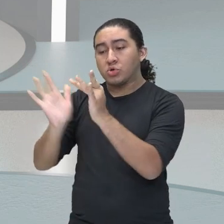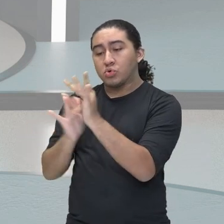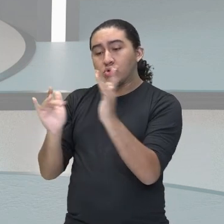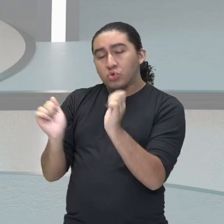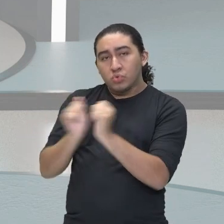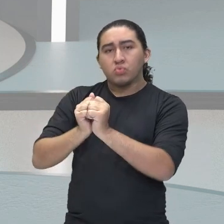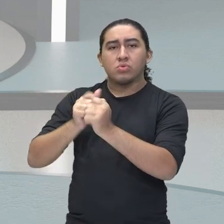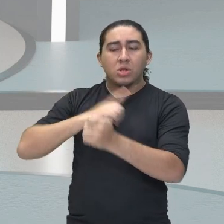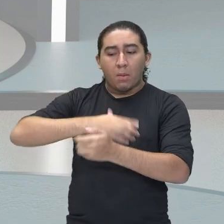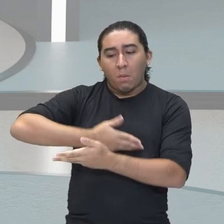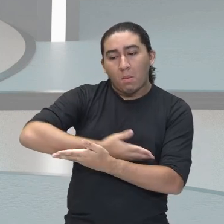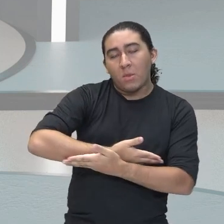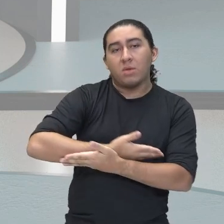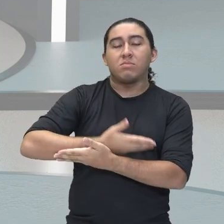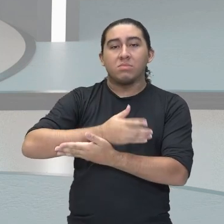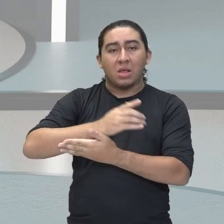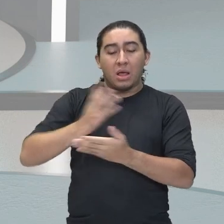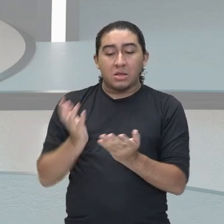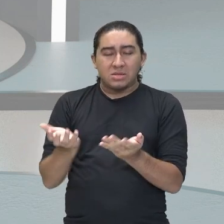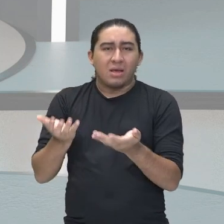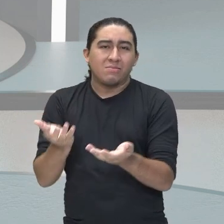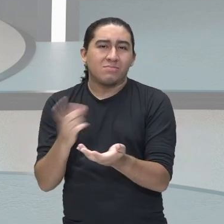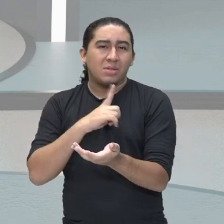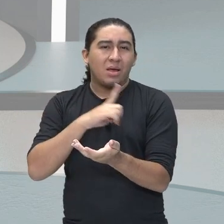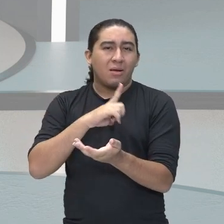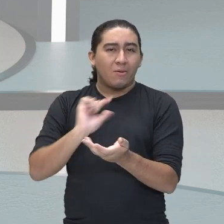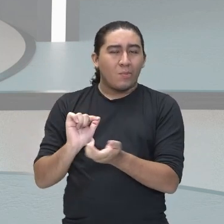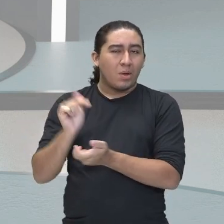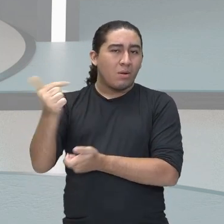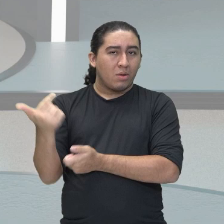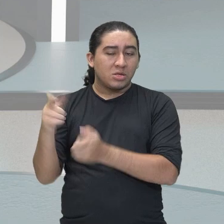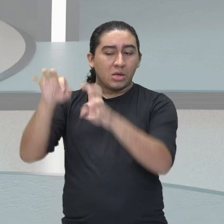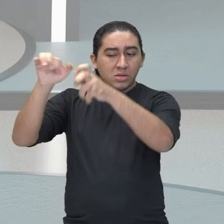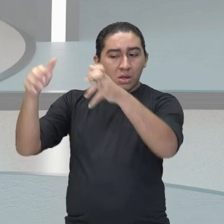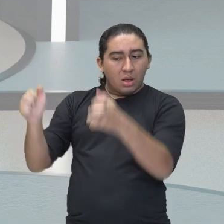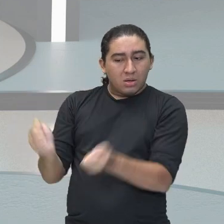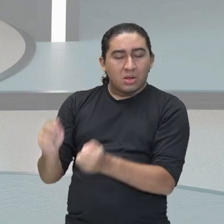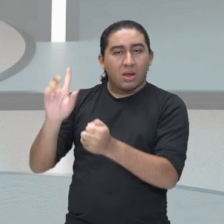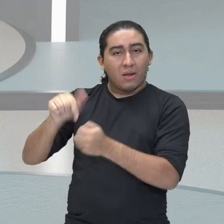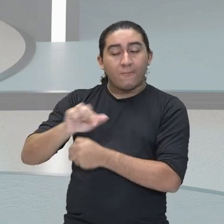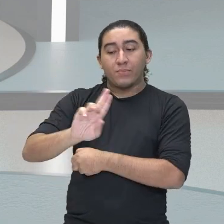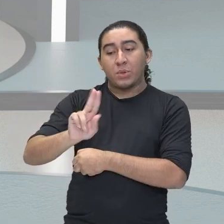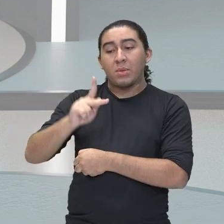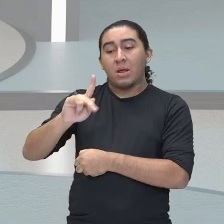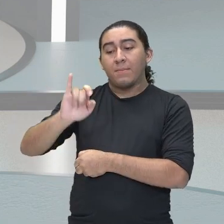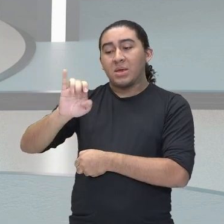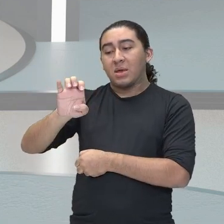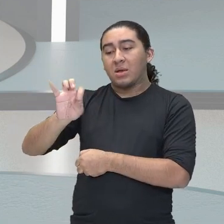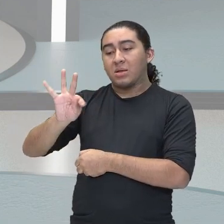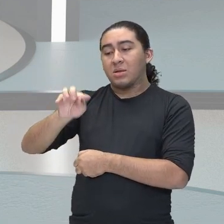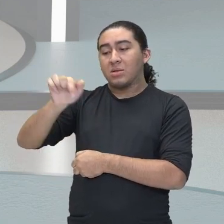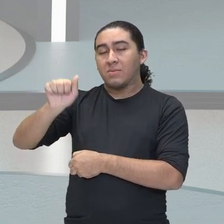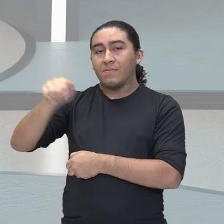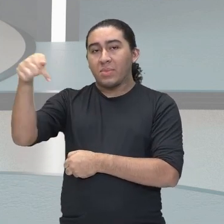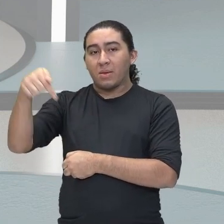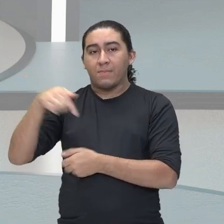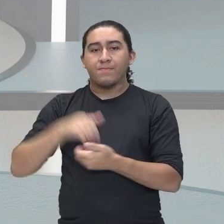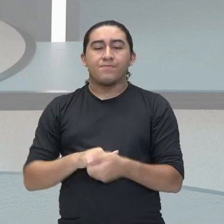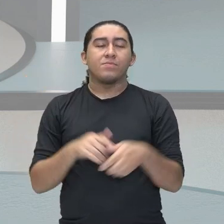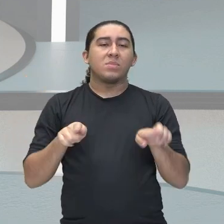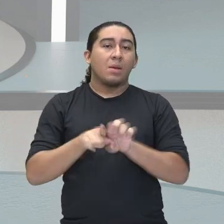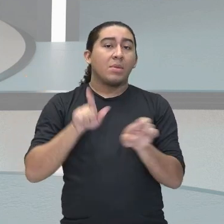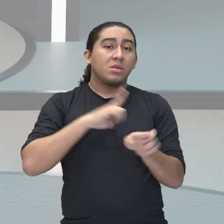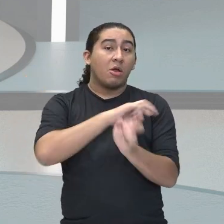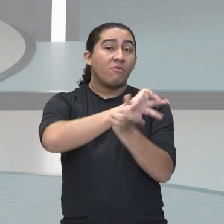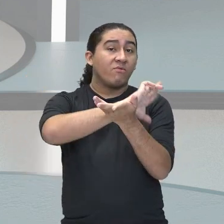braços quando ele foi tirado da cruz. Então chama-se Pietà. E ele tem outras obras muito lindas também